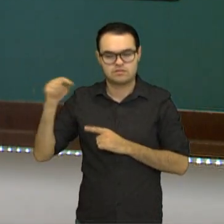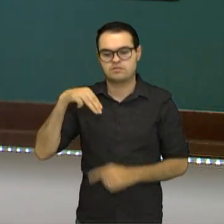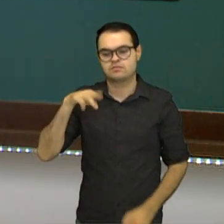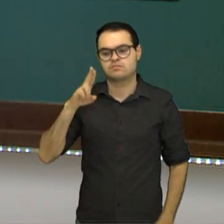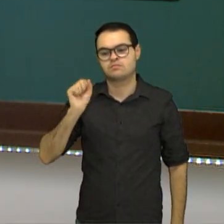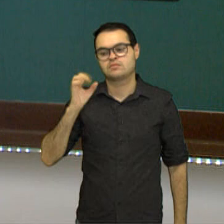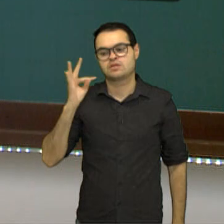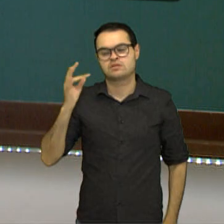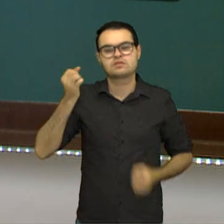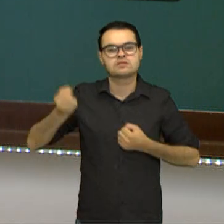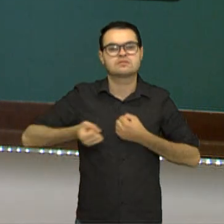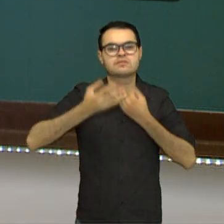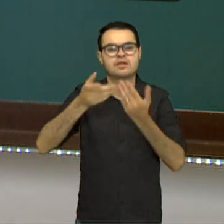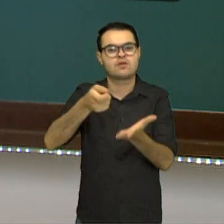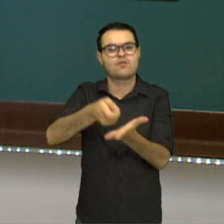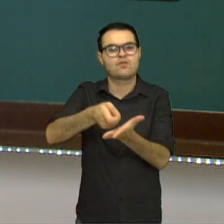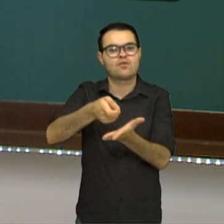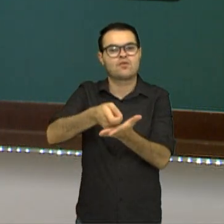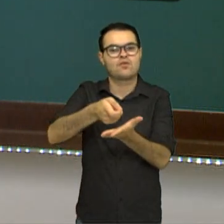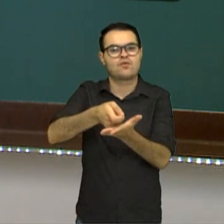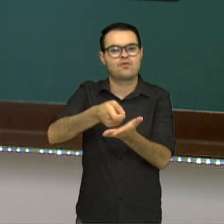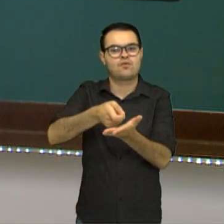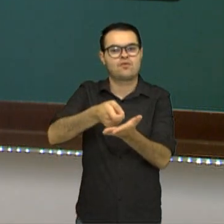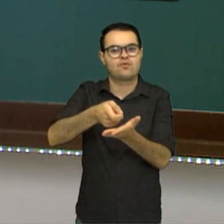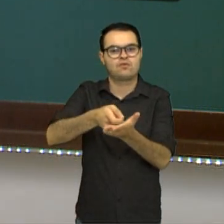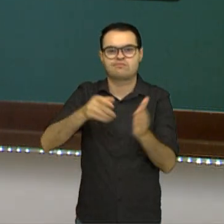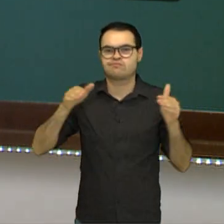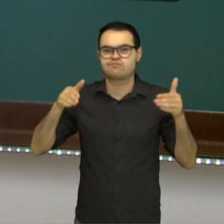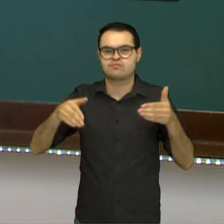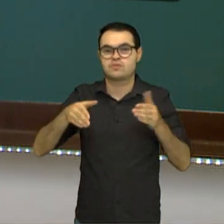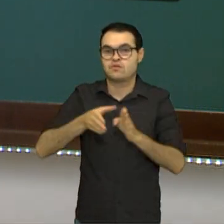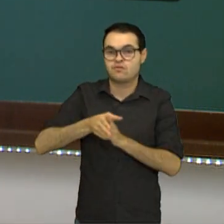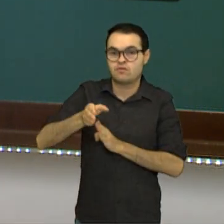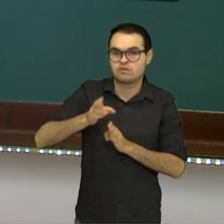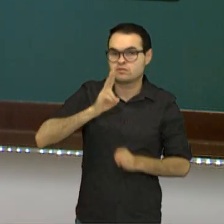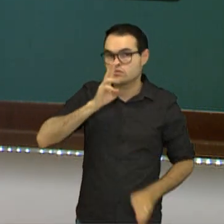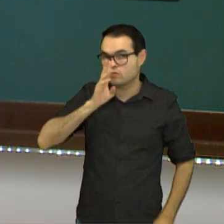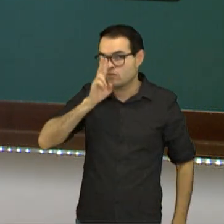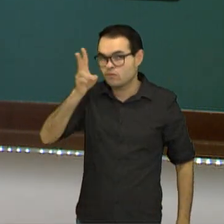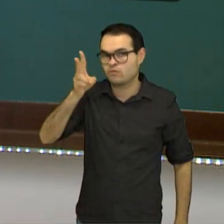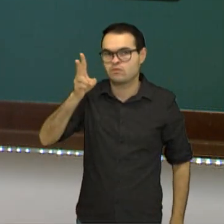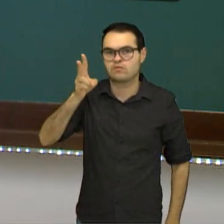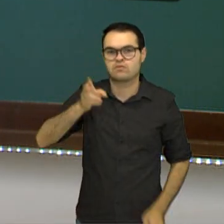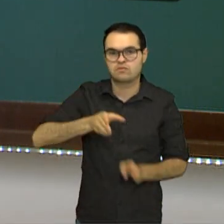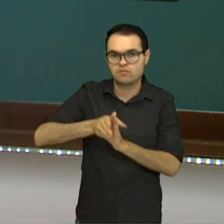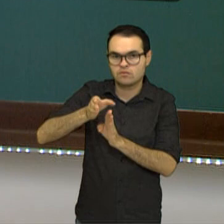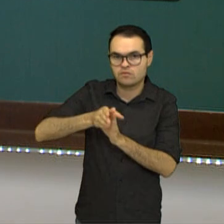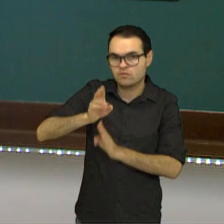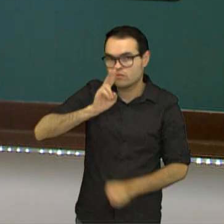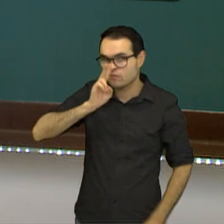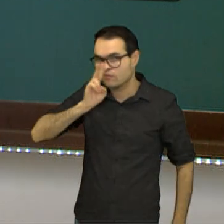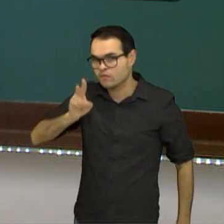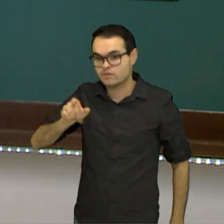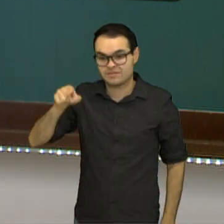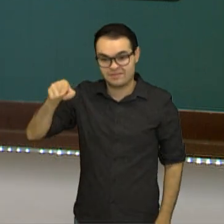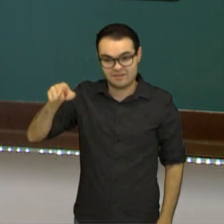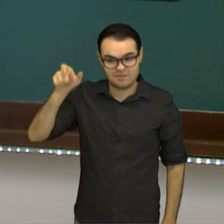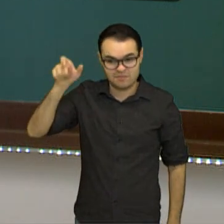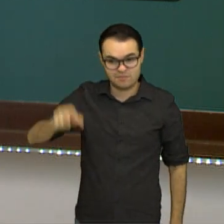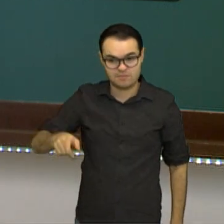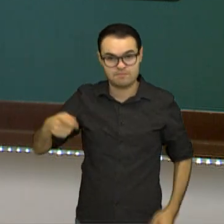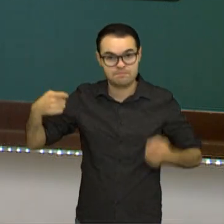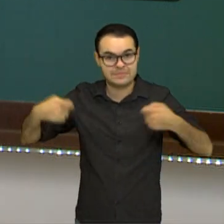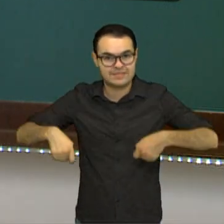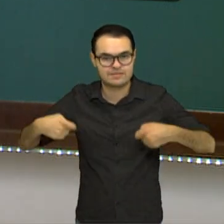ele expressa uma obrigação, um forte conselho, algo que de fato a pessoa precisa